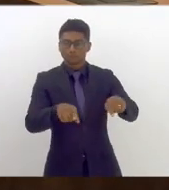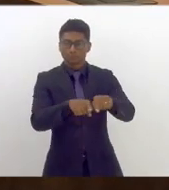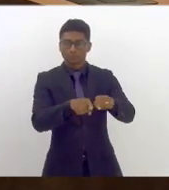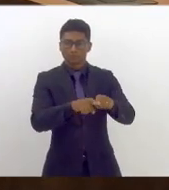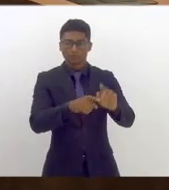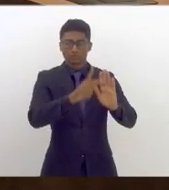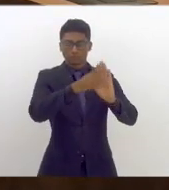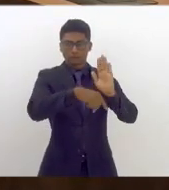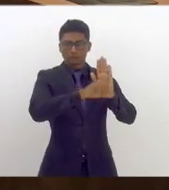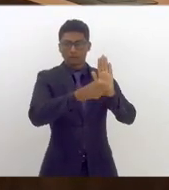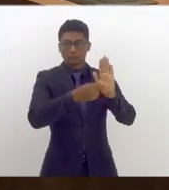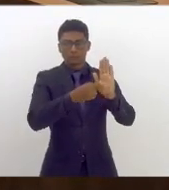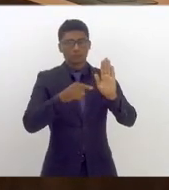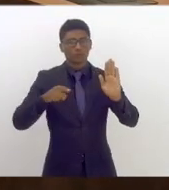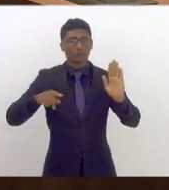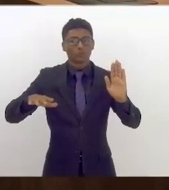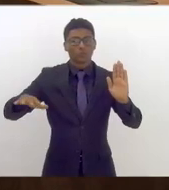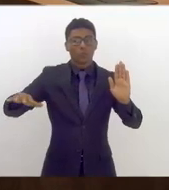mesmo.